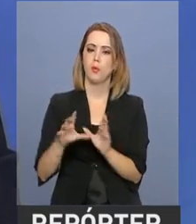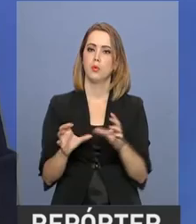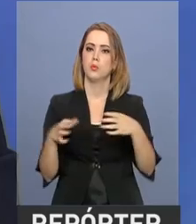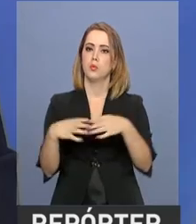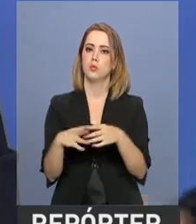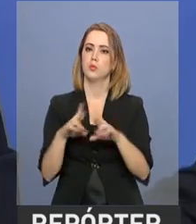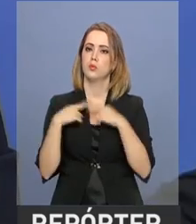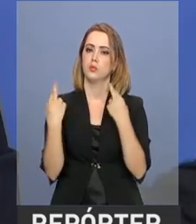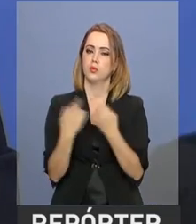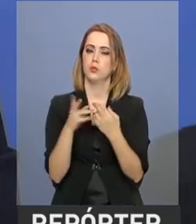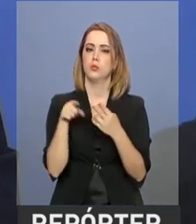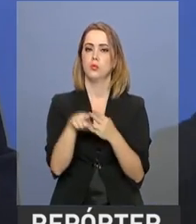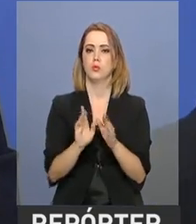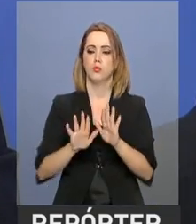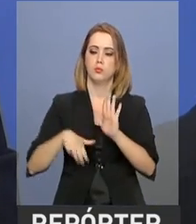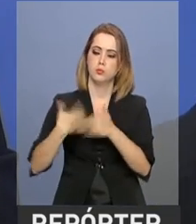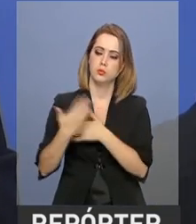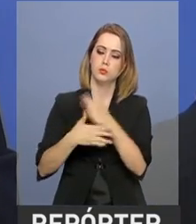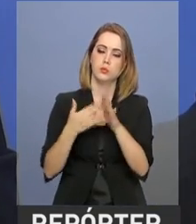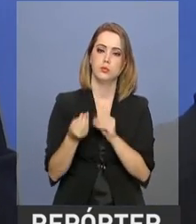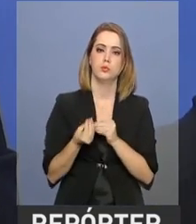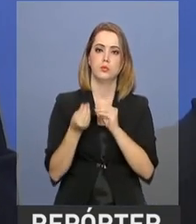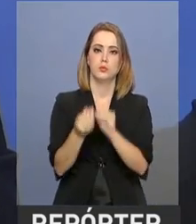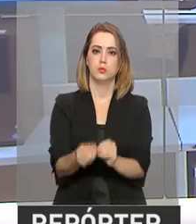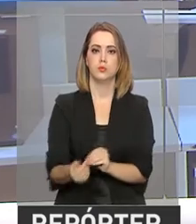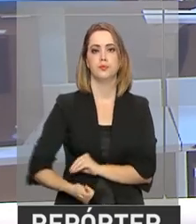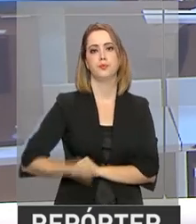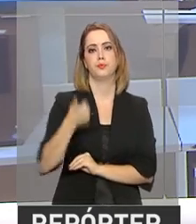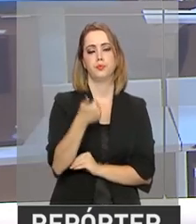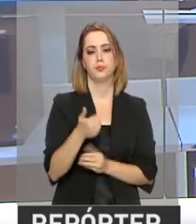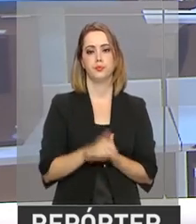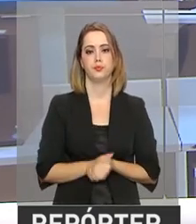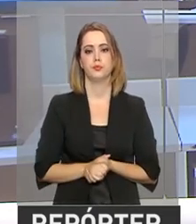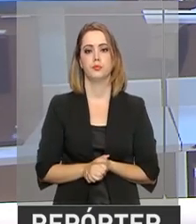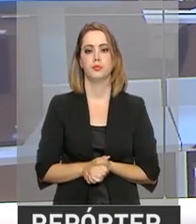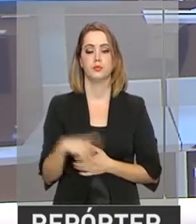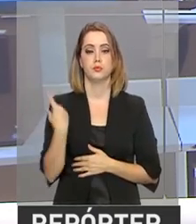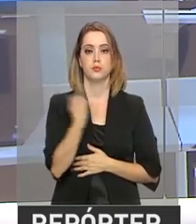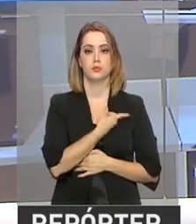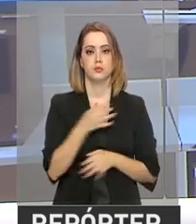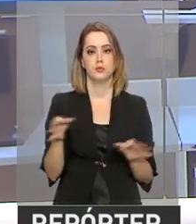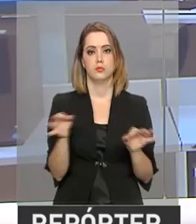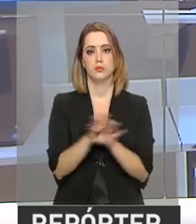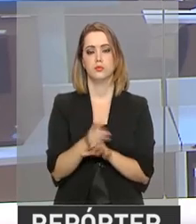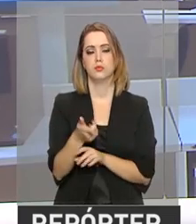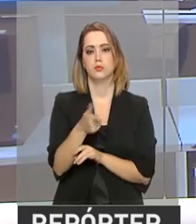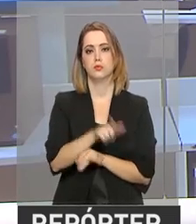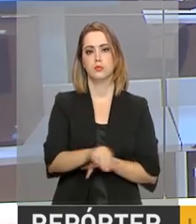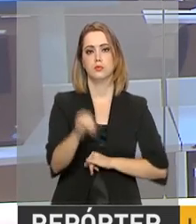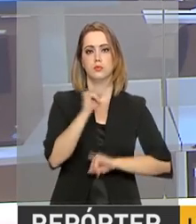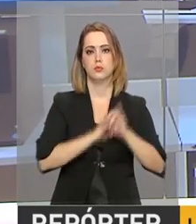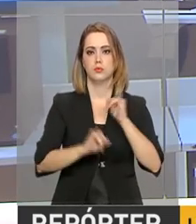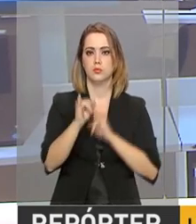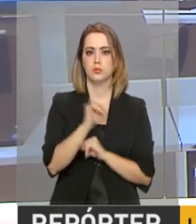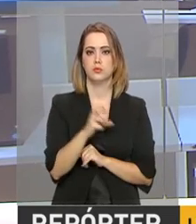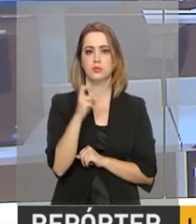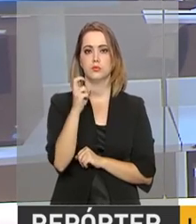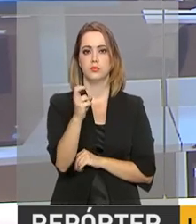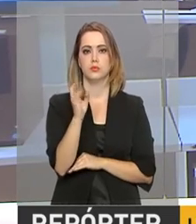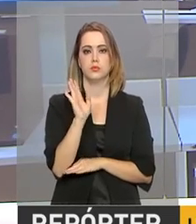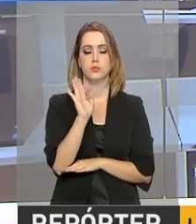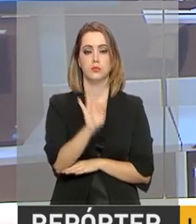e sobretudo dar contribuições nós ficamos por aqui voltamos a qualquer momento com outras